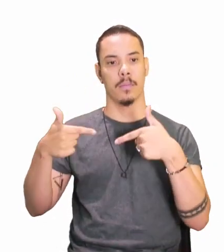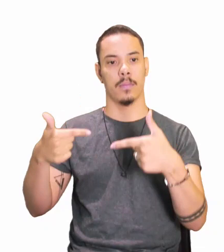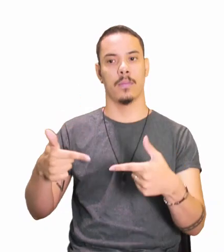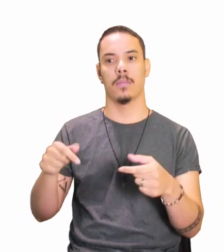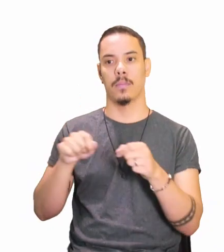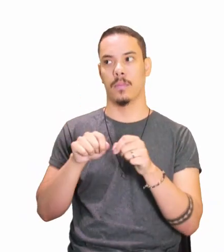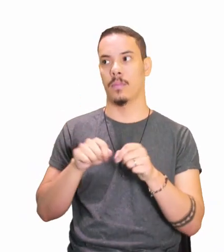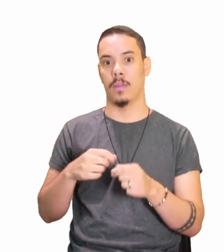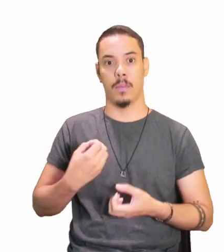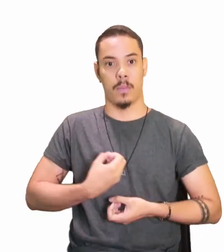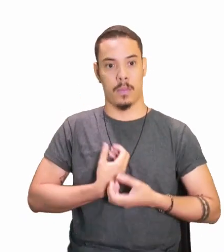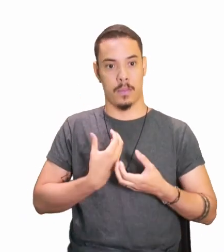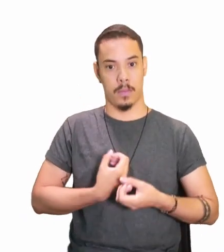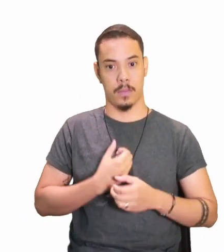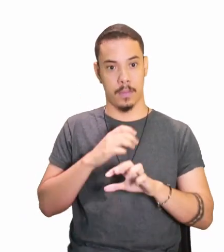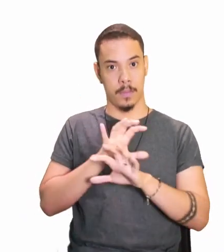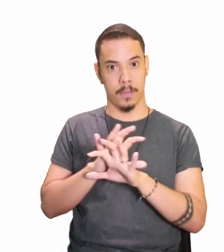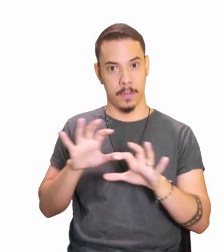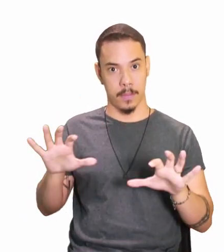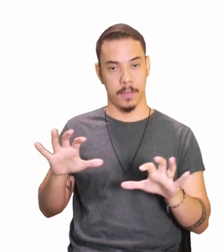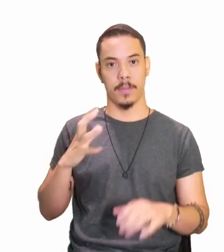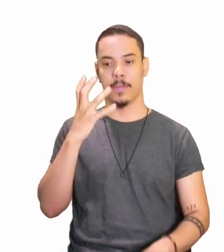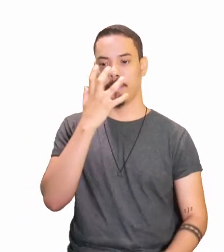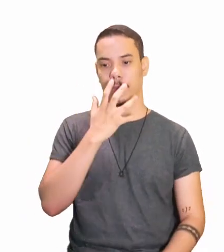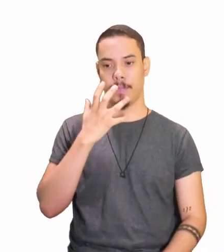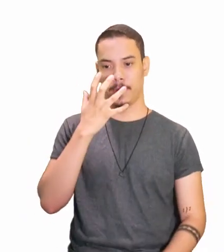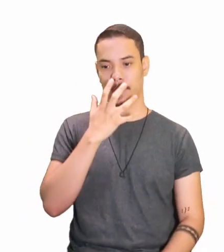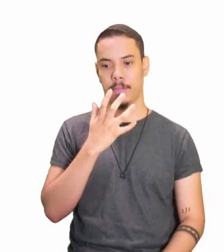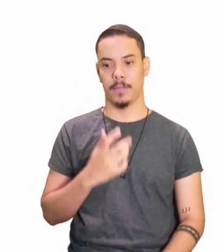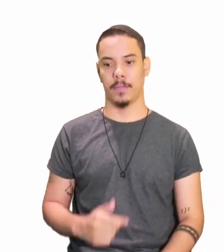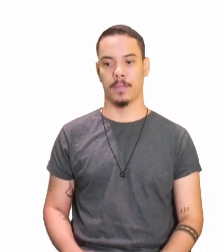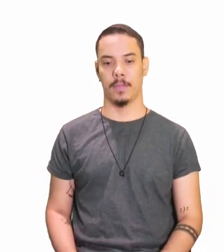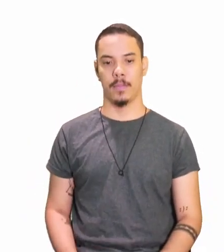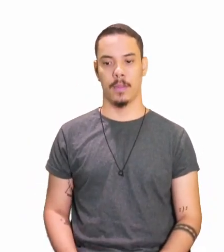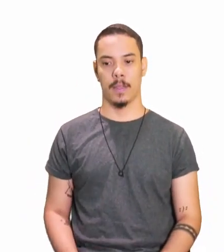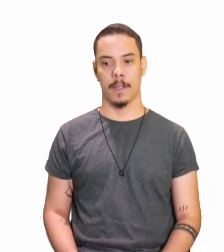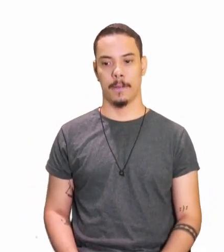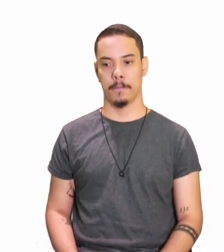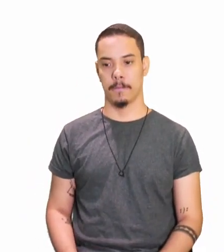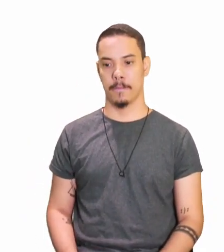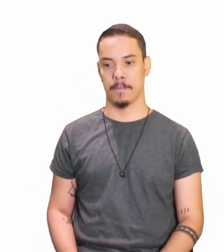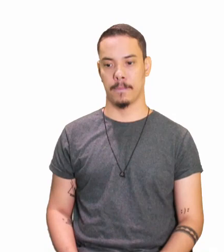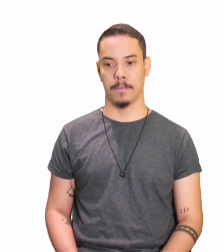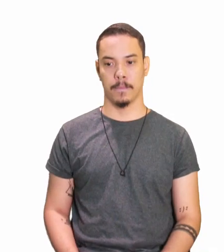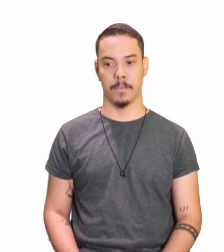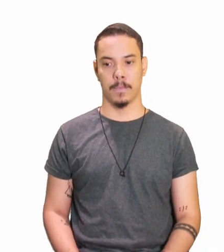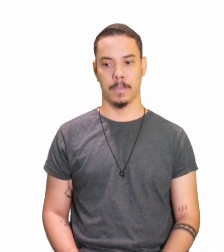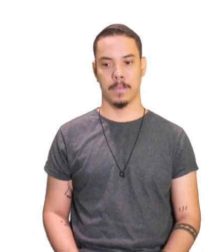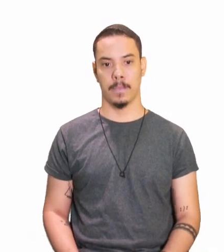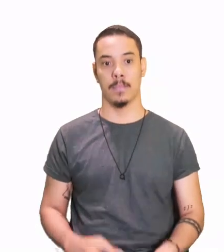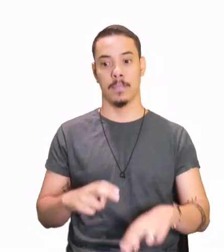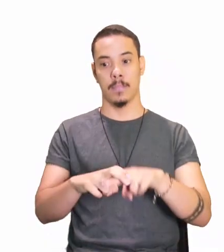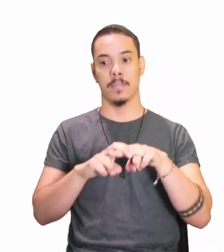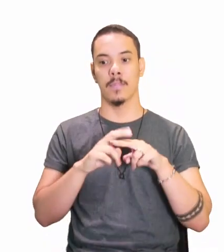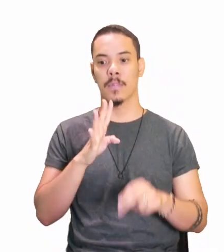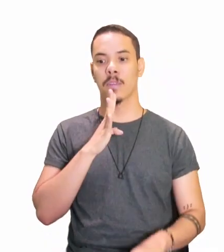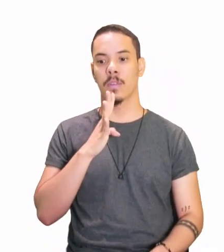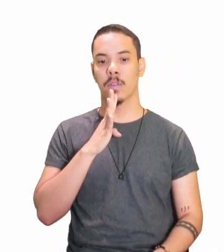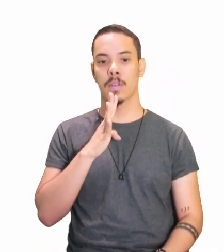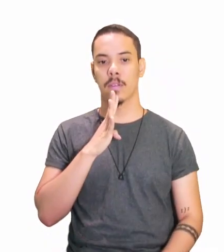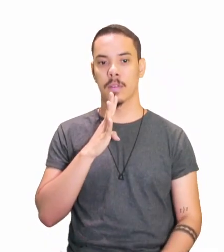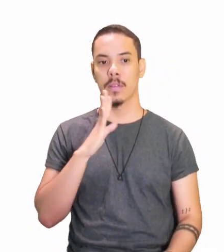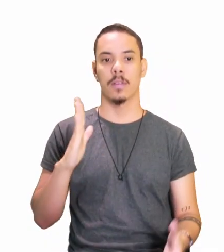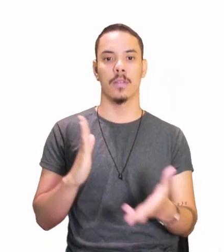a sua poesia, fazia suas cantigas, tá certo? Lá. Então vamos lá, conhecendo as